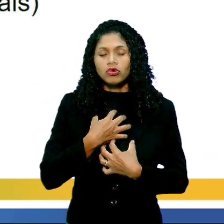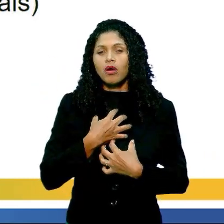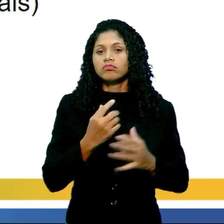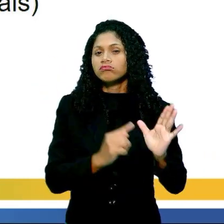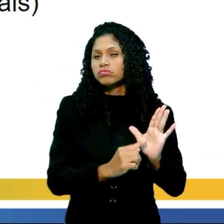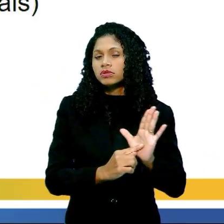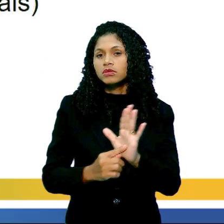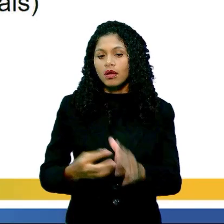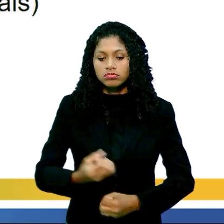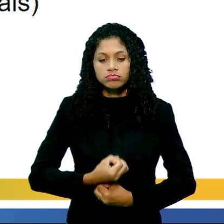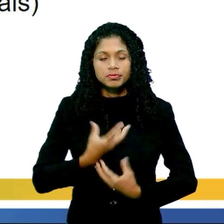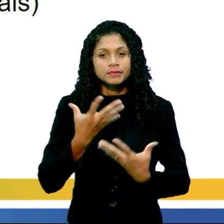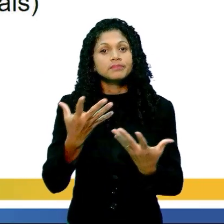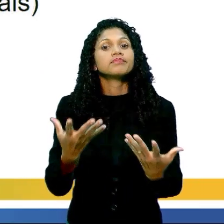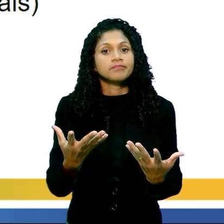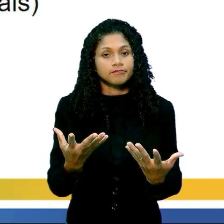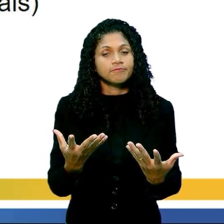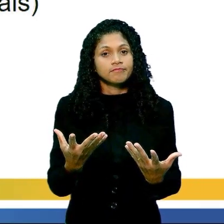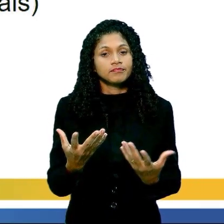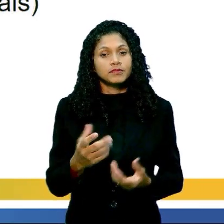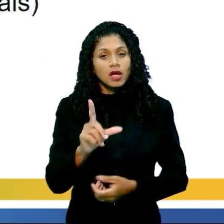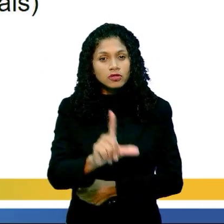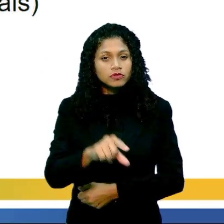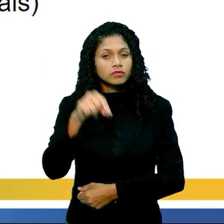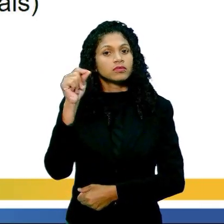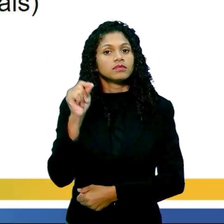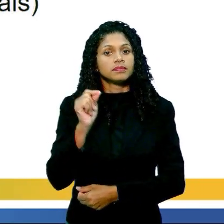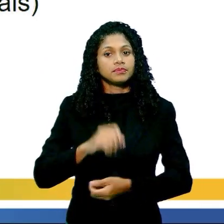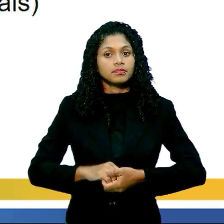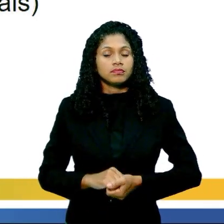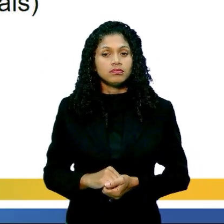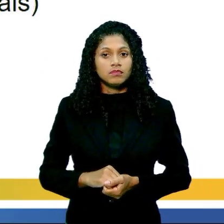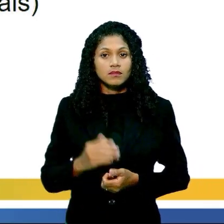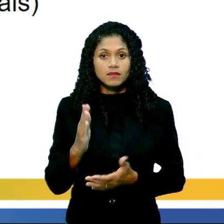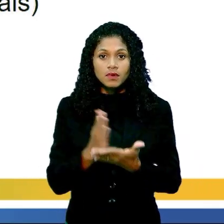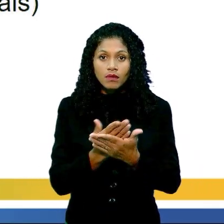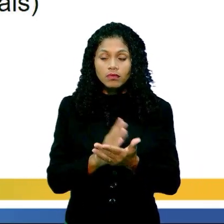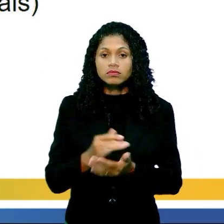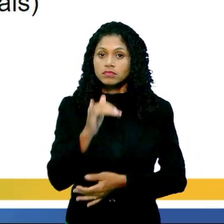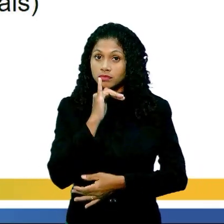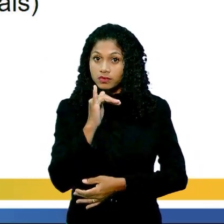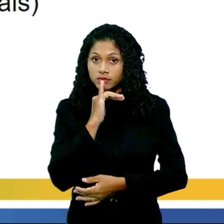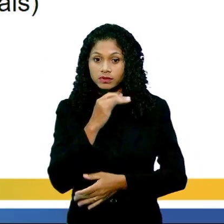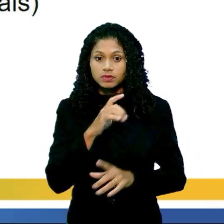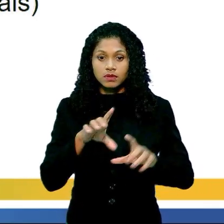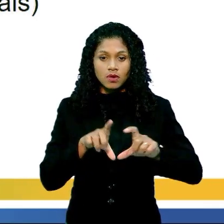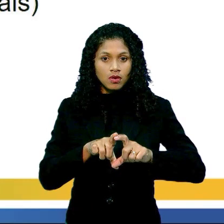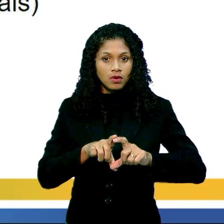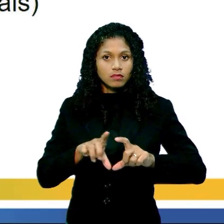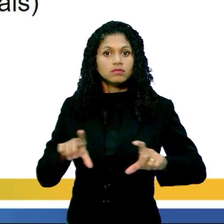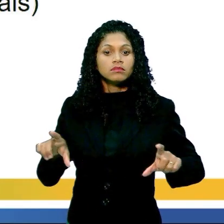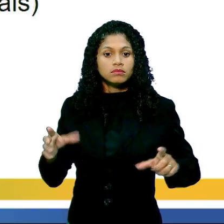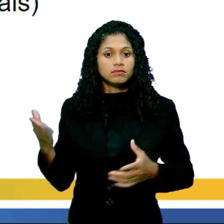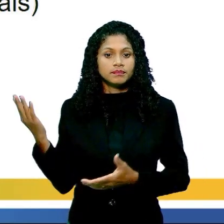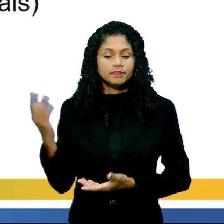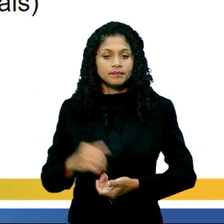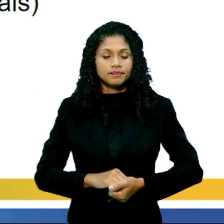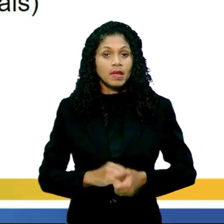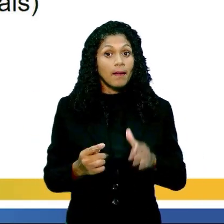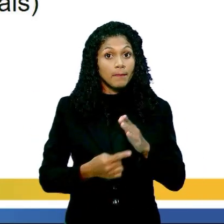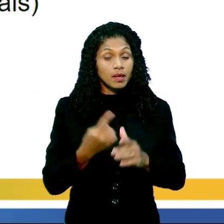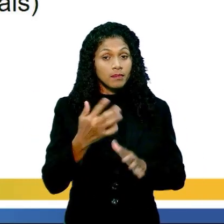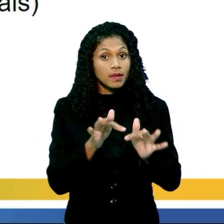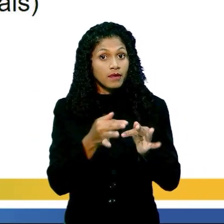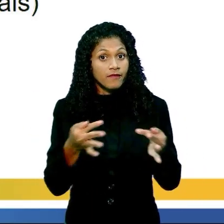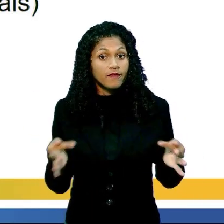desejos, opiniões e preferências. Veja alguns dos exemplos na tela abaixo. Nós temos a primeira